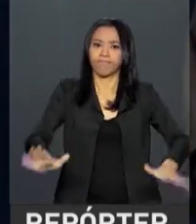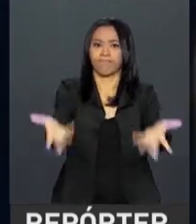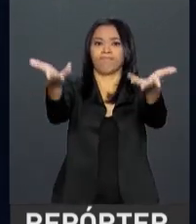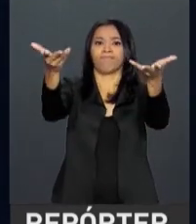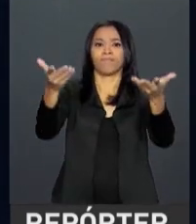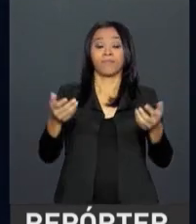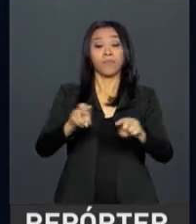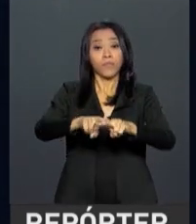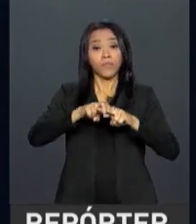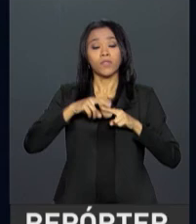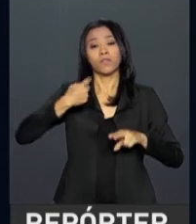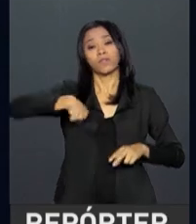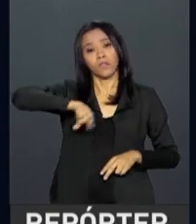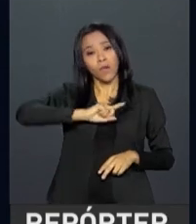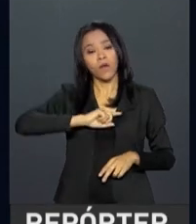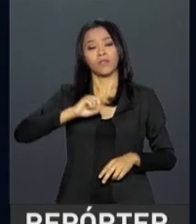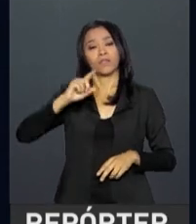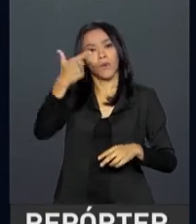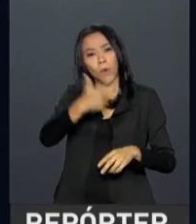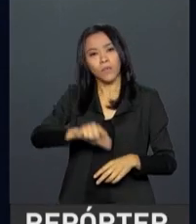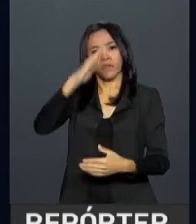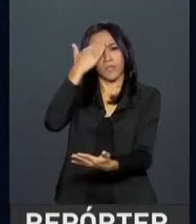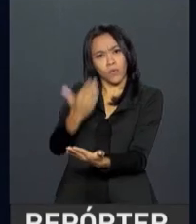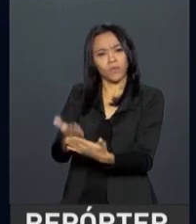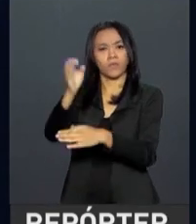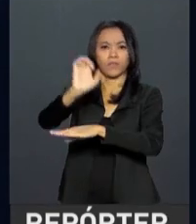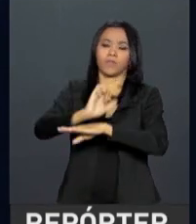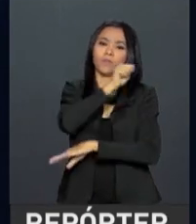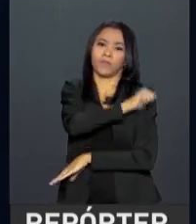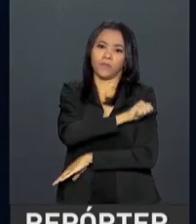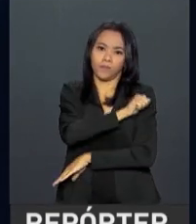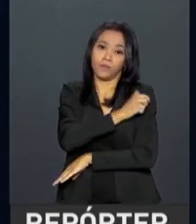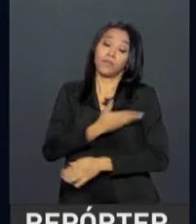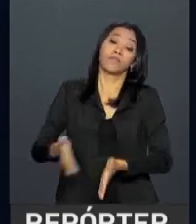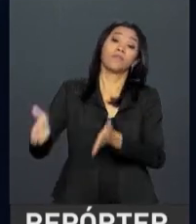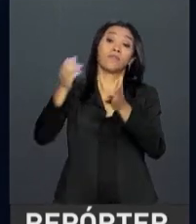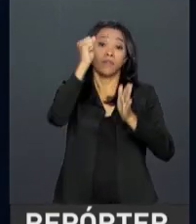renovando nossa confiança no Rio de Janeiro e no Brasil.